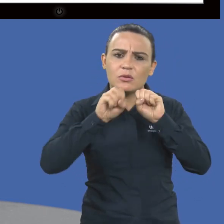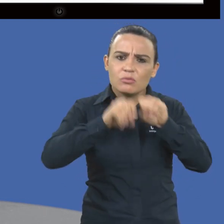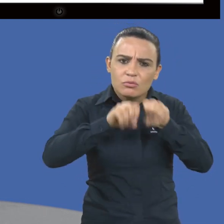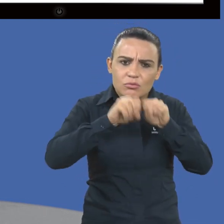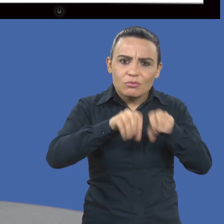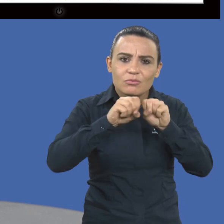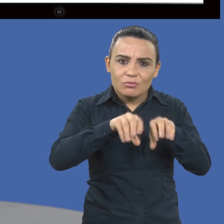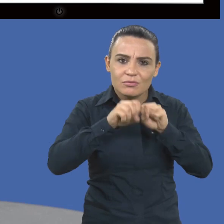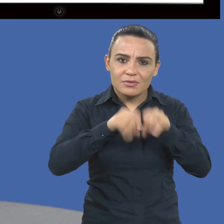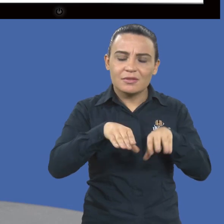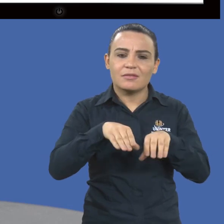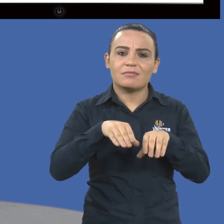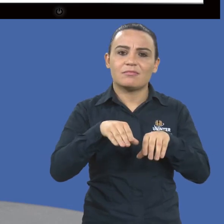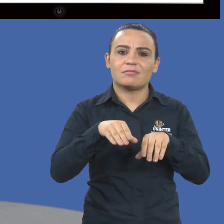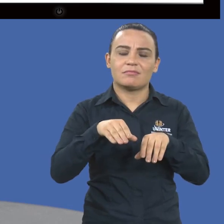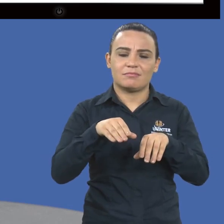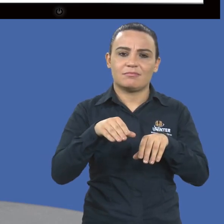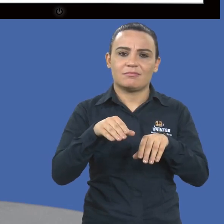a educação,